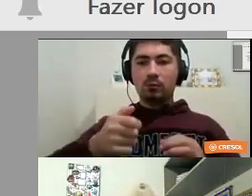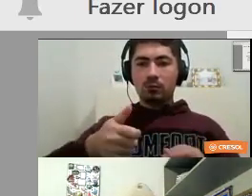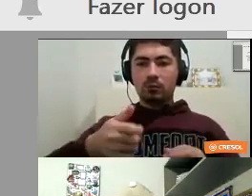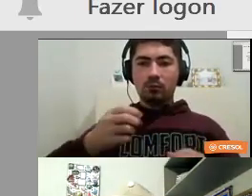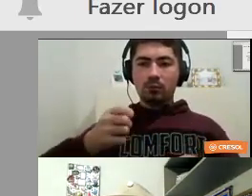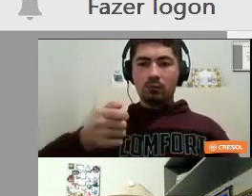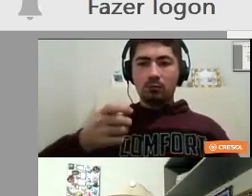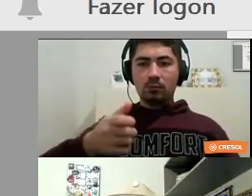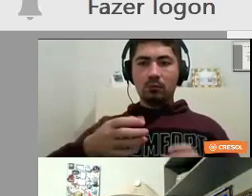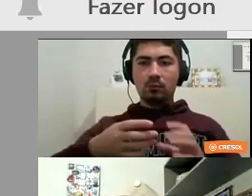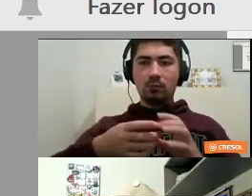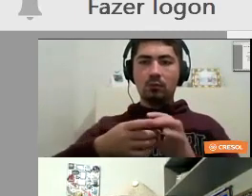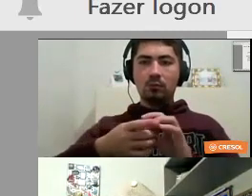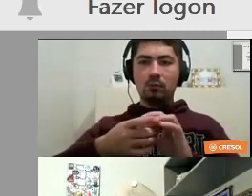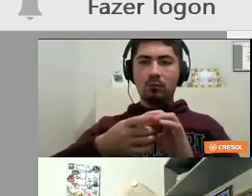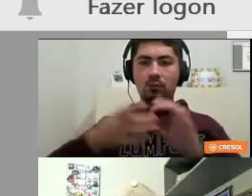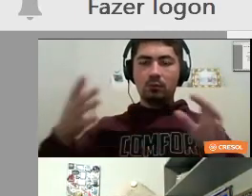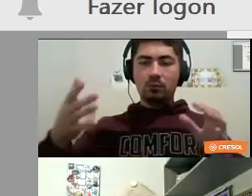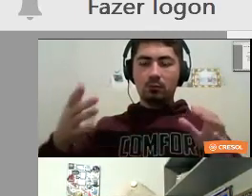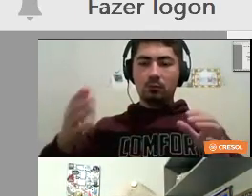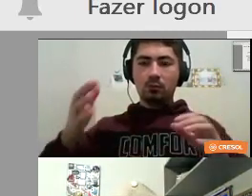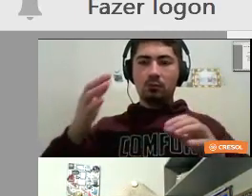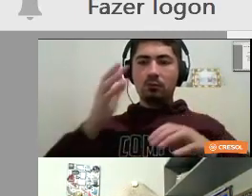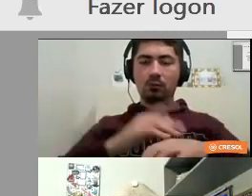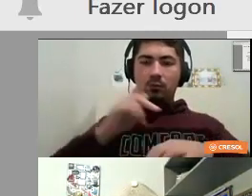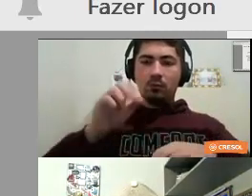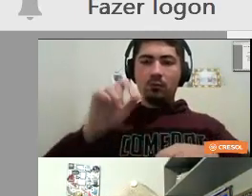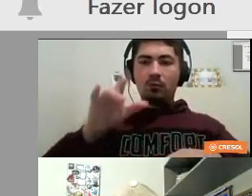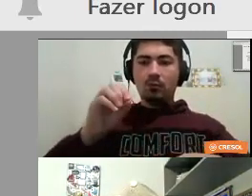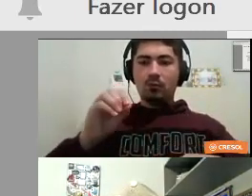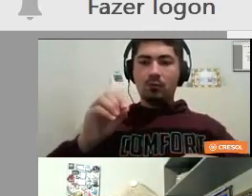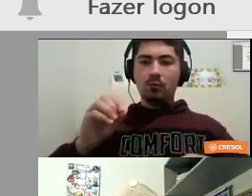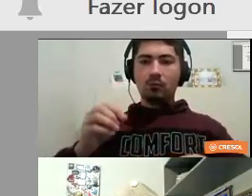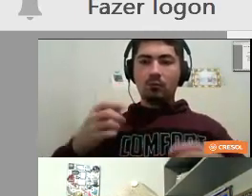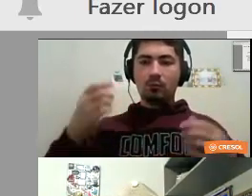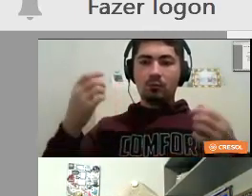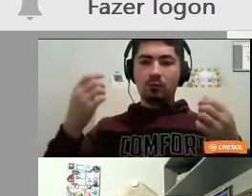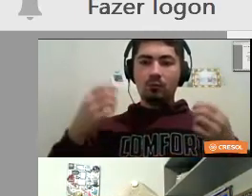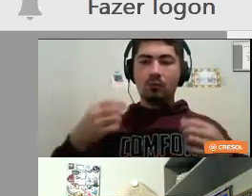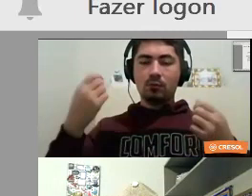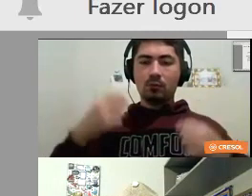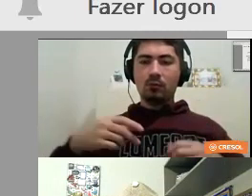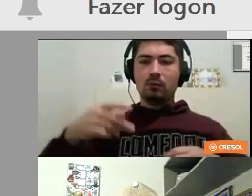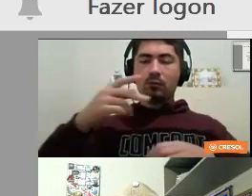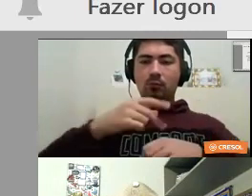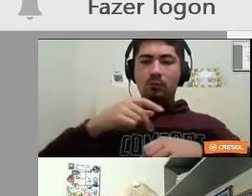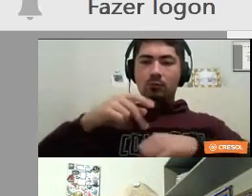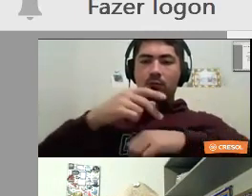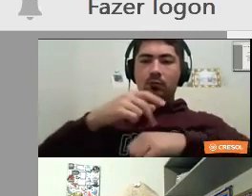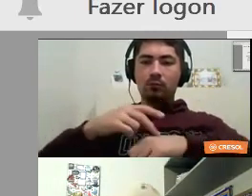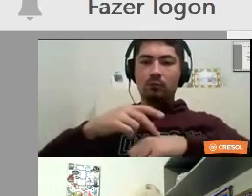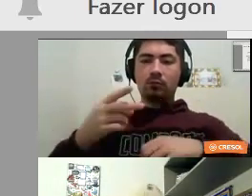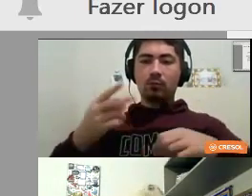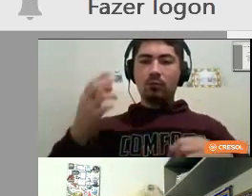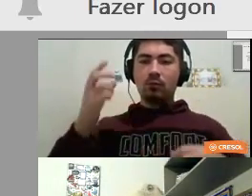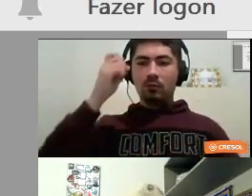quase livres da paralisia infantil, ainda nós temos 2 países extremamente complicados